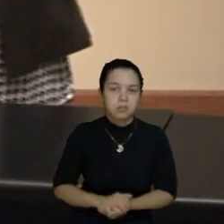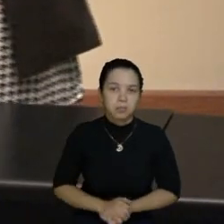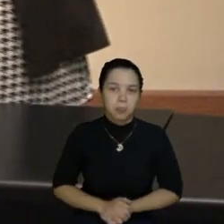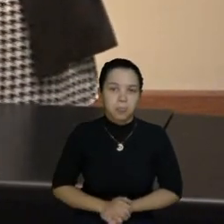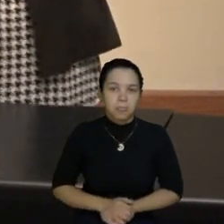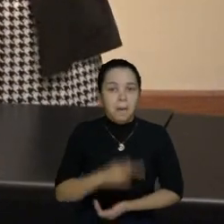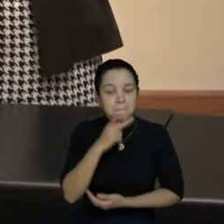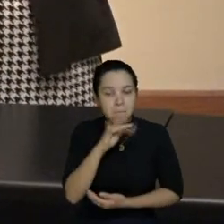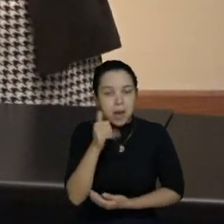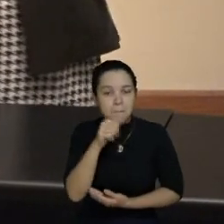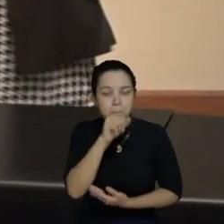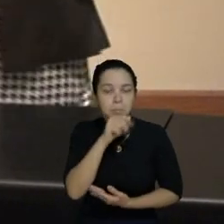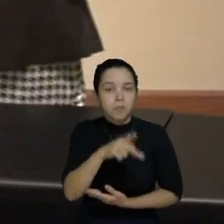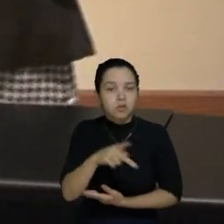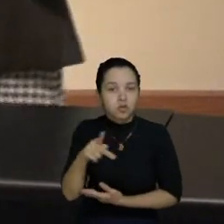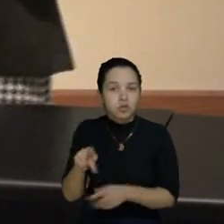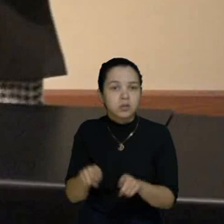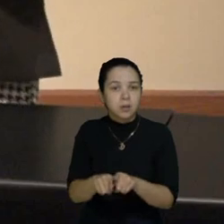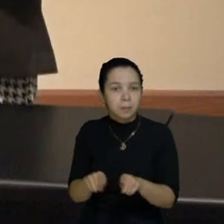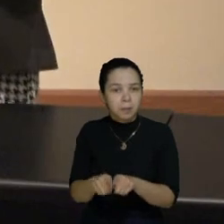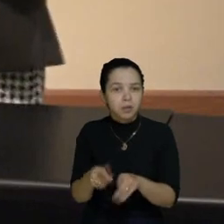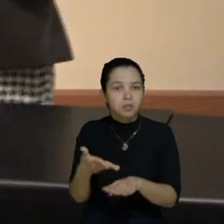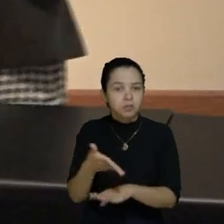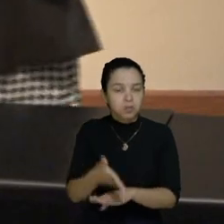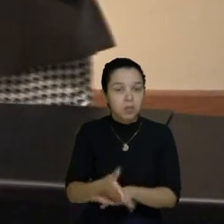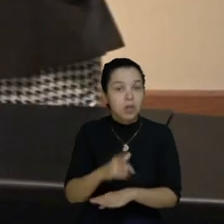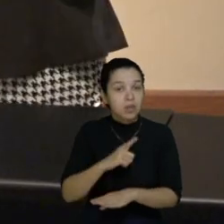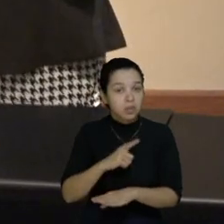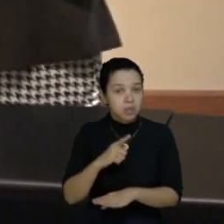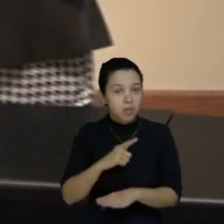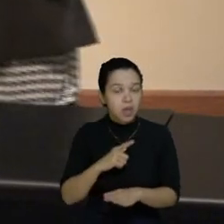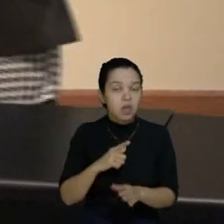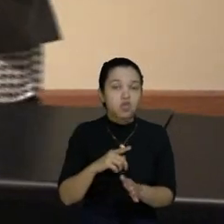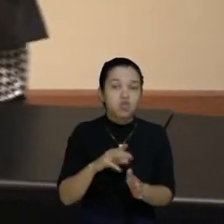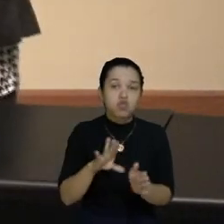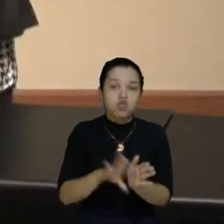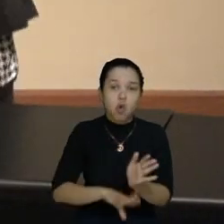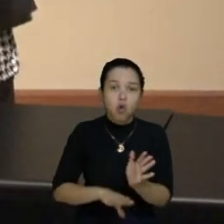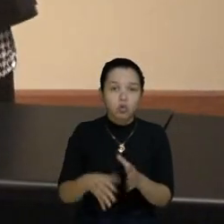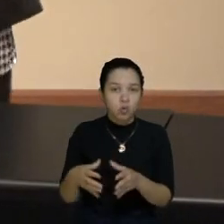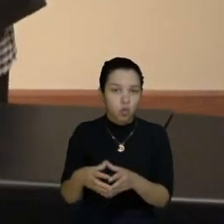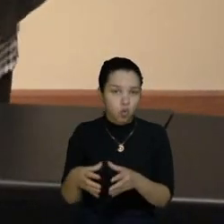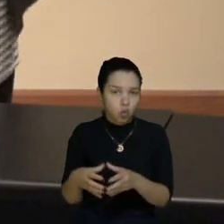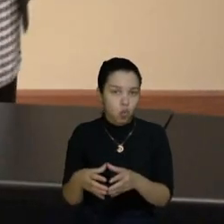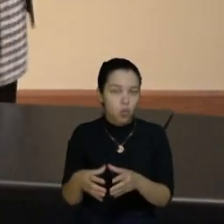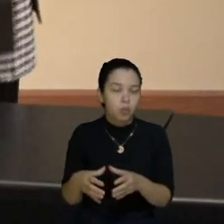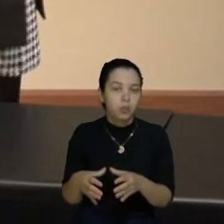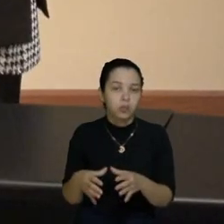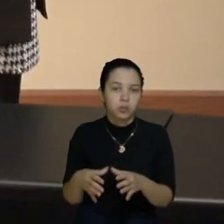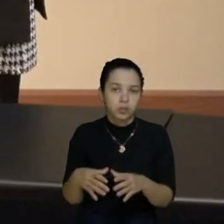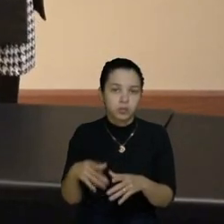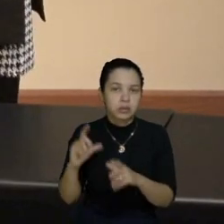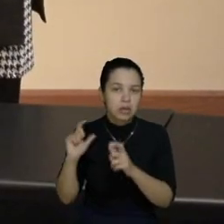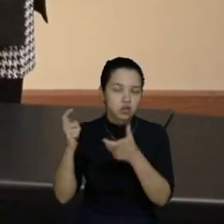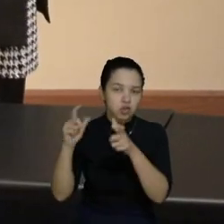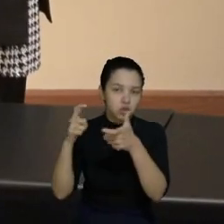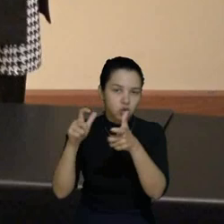professores e eles fazem desconto para grupo tem todo um um uma